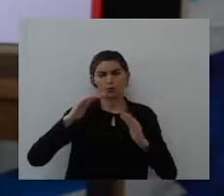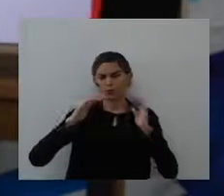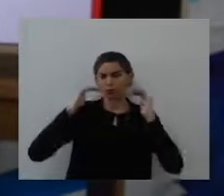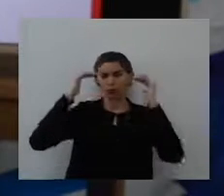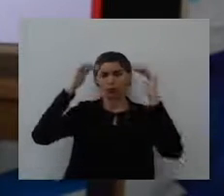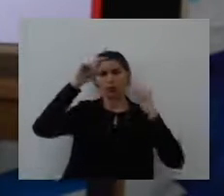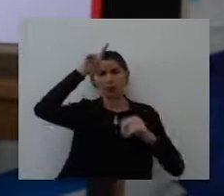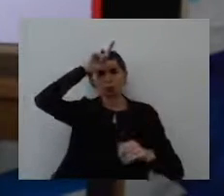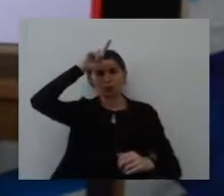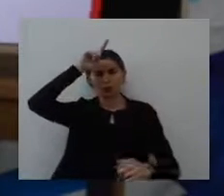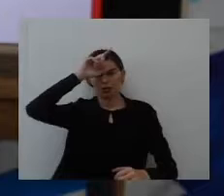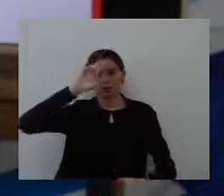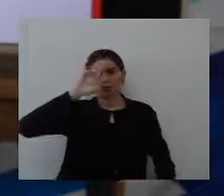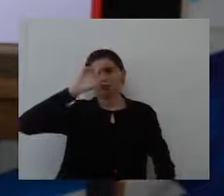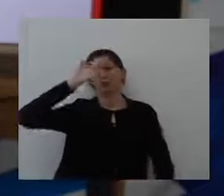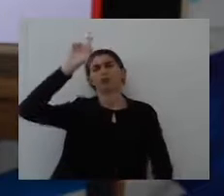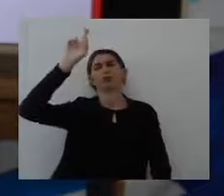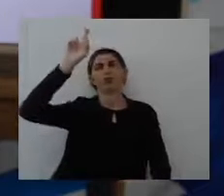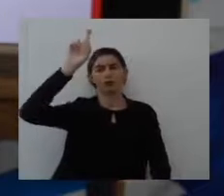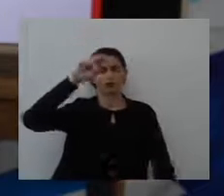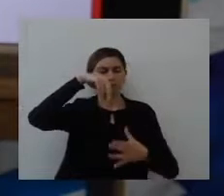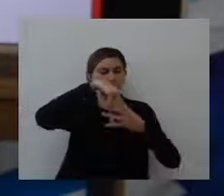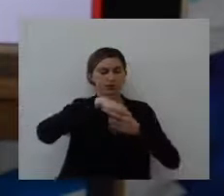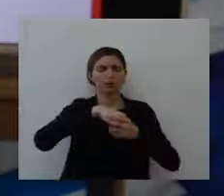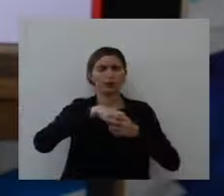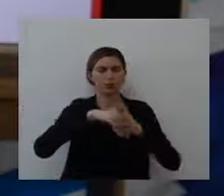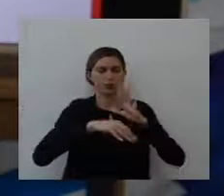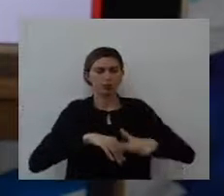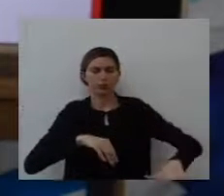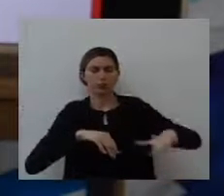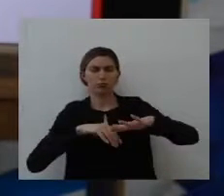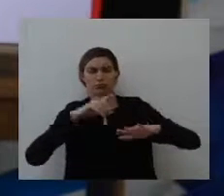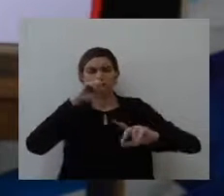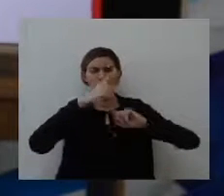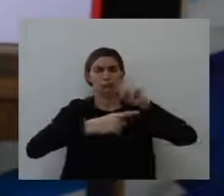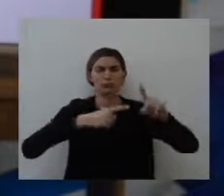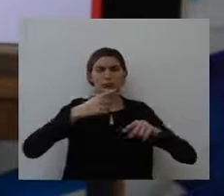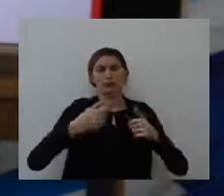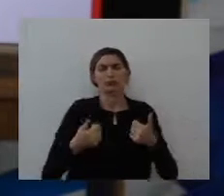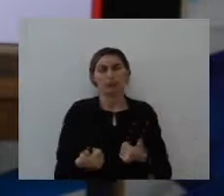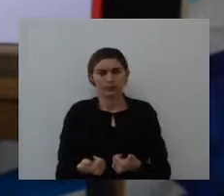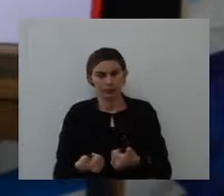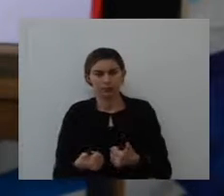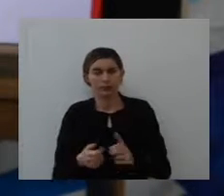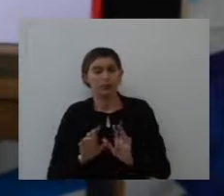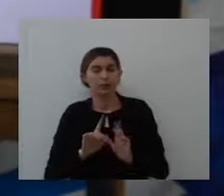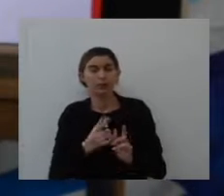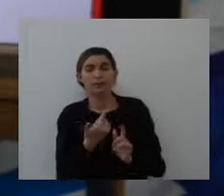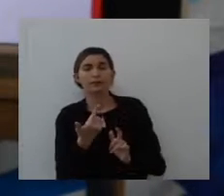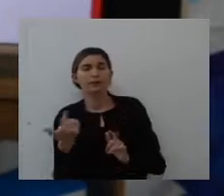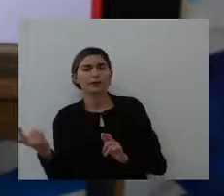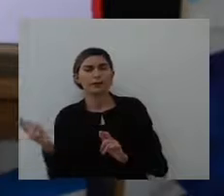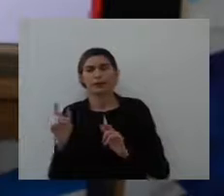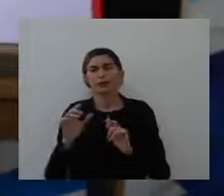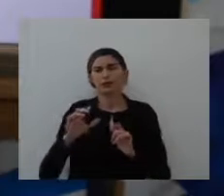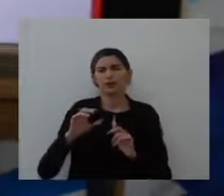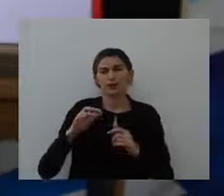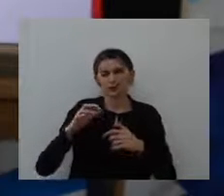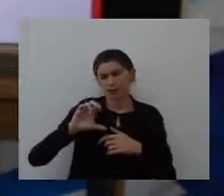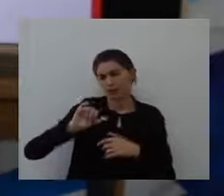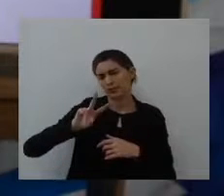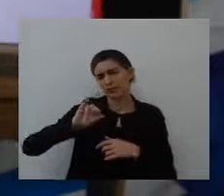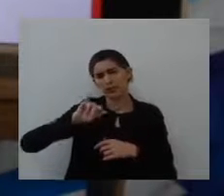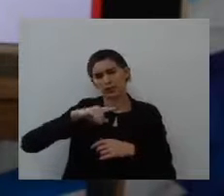um líder, um chefe dentro daquele genos, tá bem? Então, ó, ao contrário da civilização